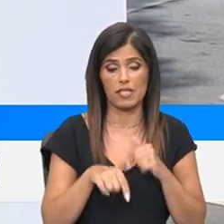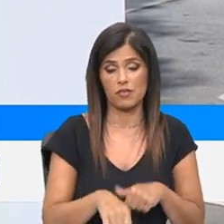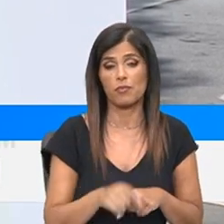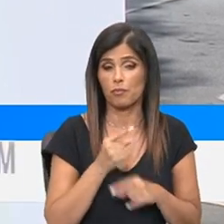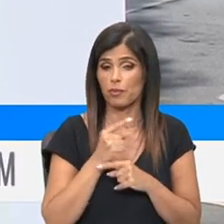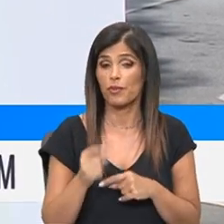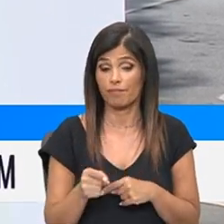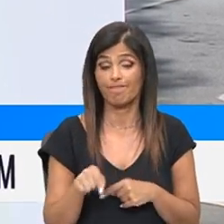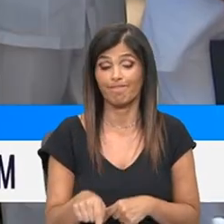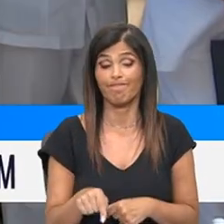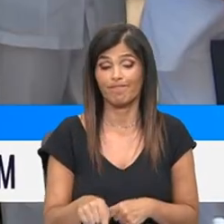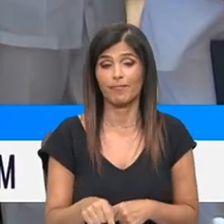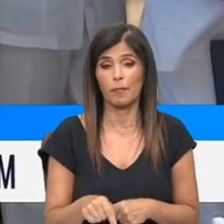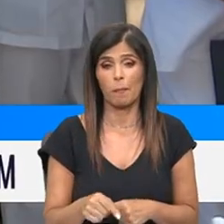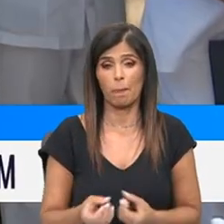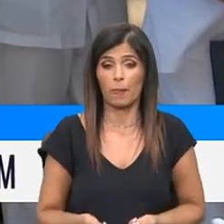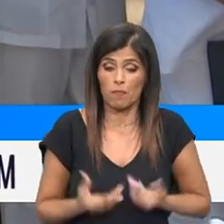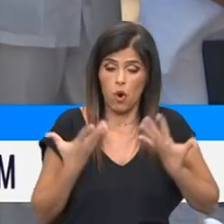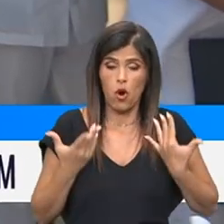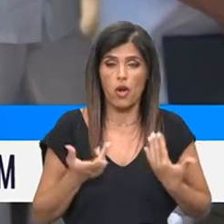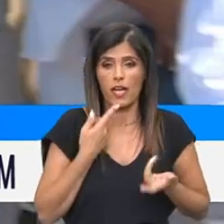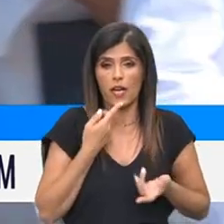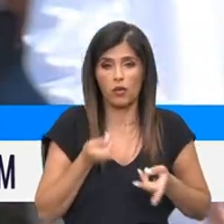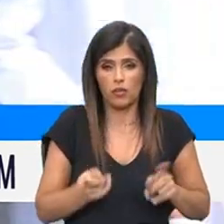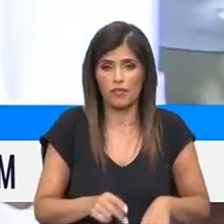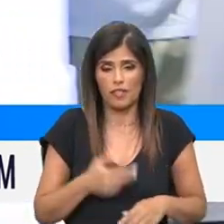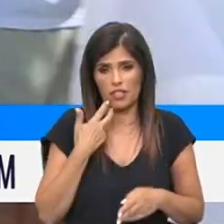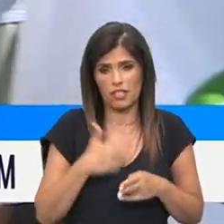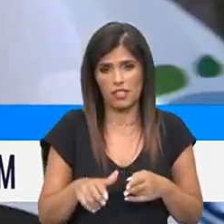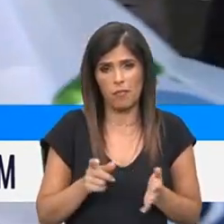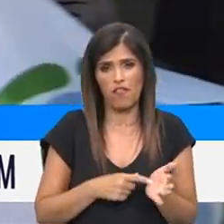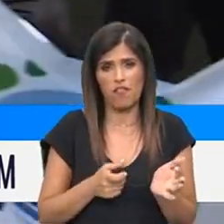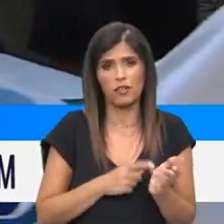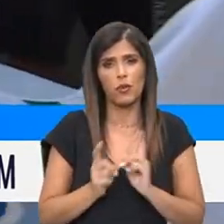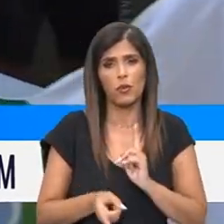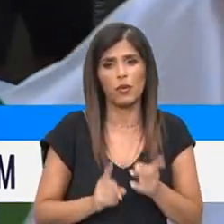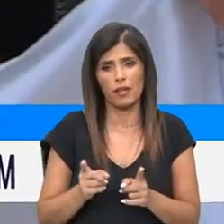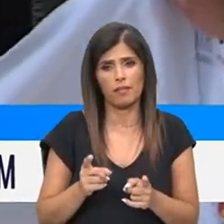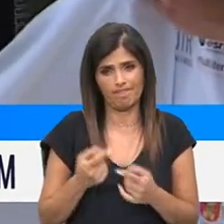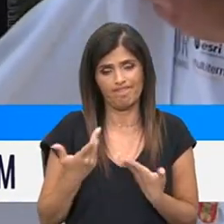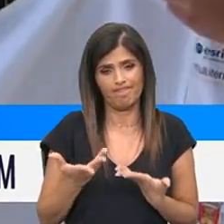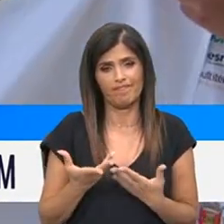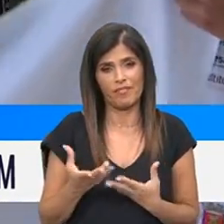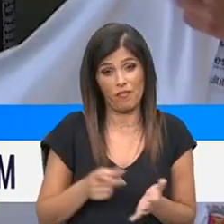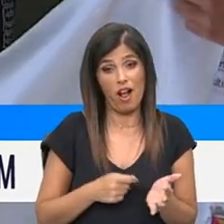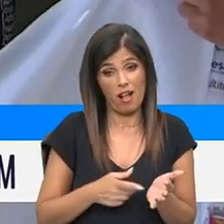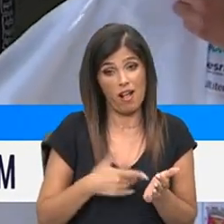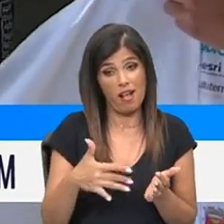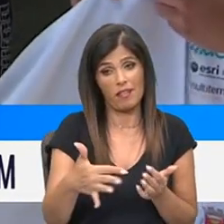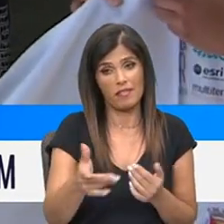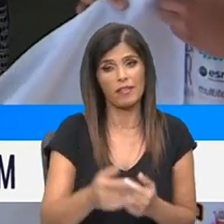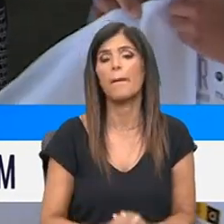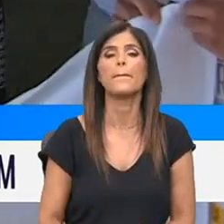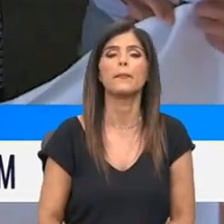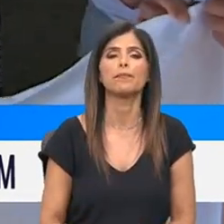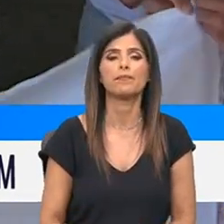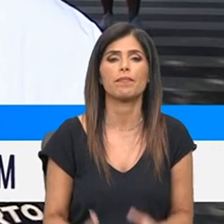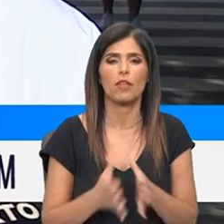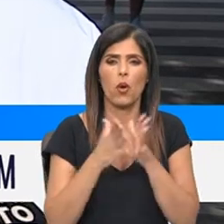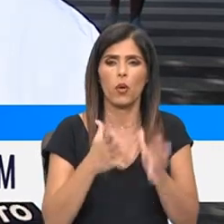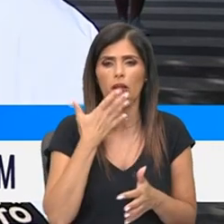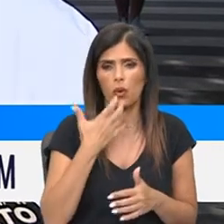e renovar energias para o que falta, que ainda é bastante. É com um grande orgulho